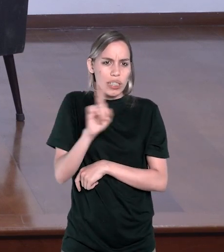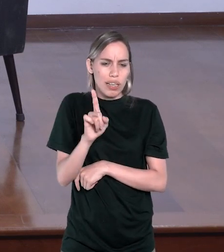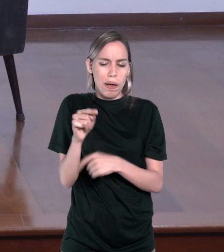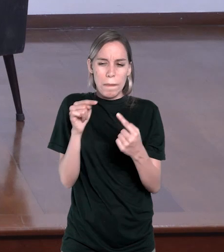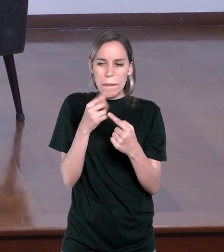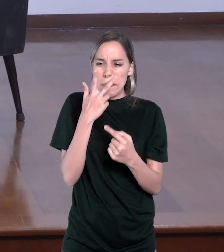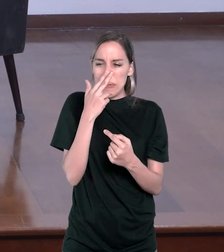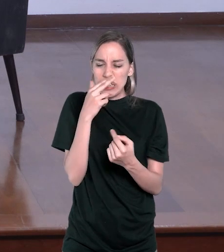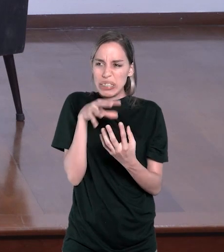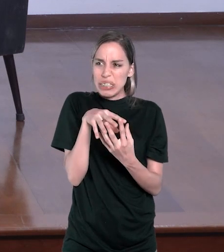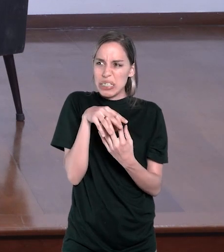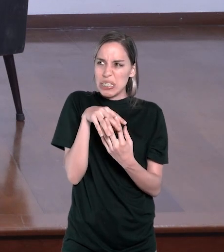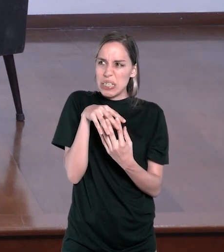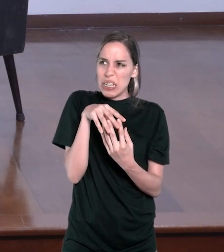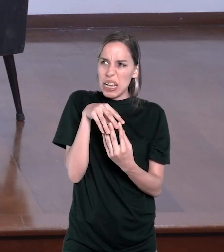alma.